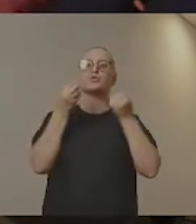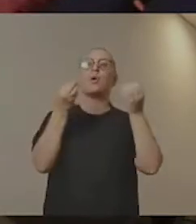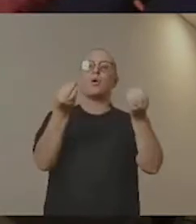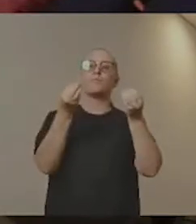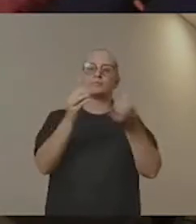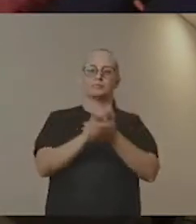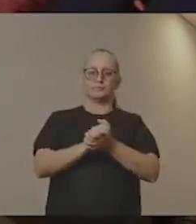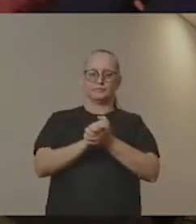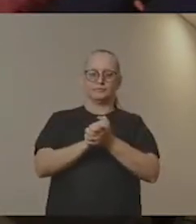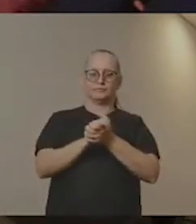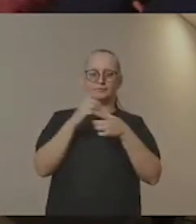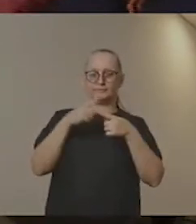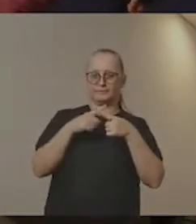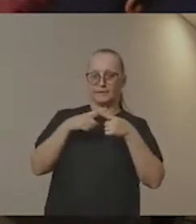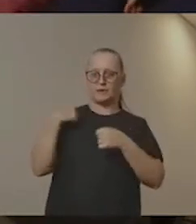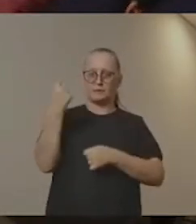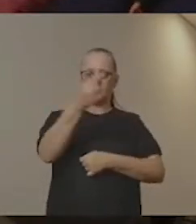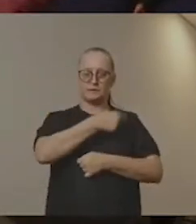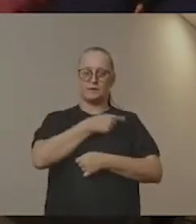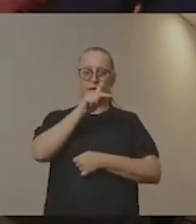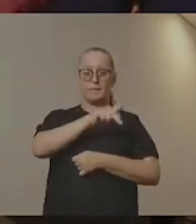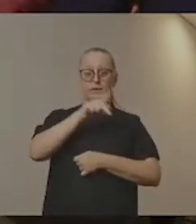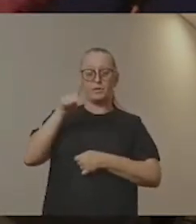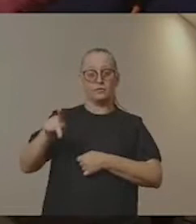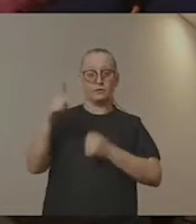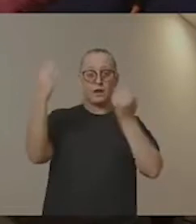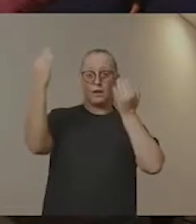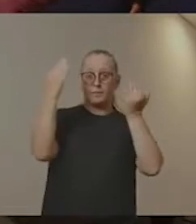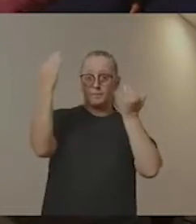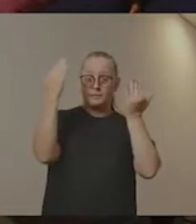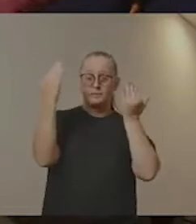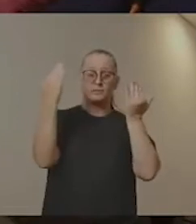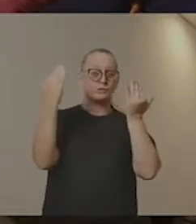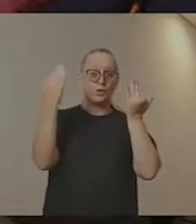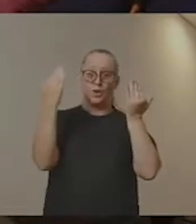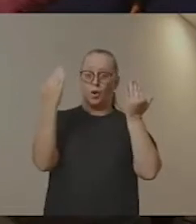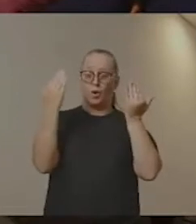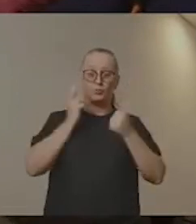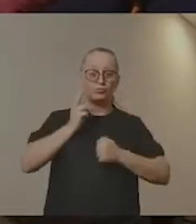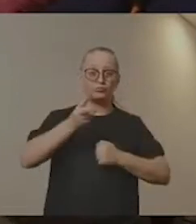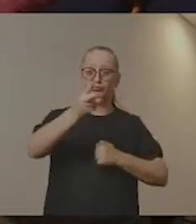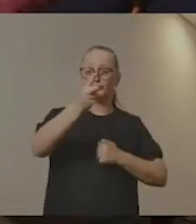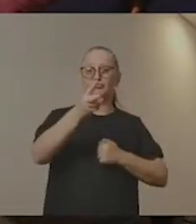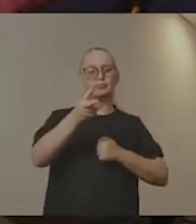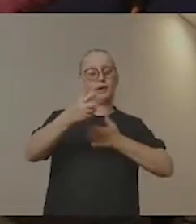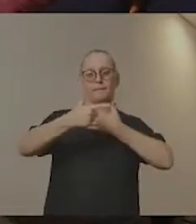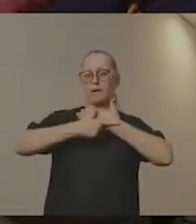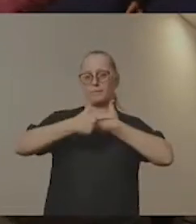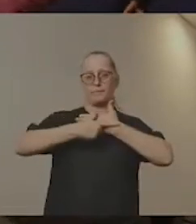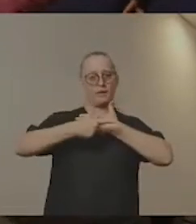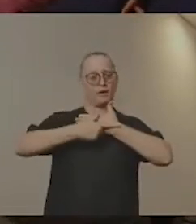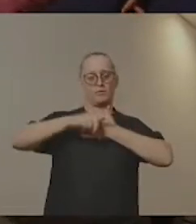somos psicólogos, evidentemente, nem temos que fazer esse papel. Mas existe alguma coisa que a gente possa fazer também,